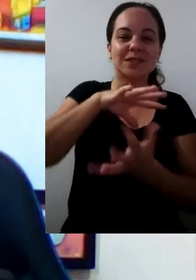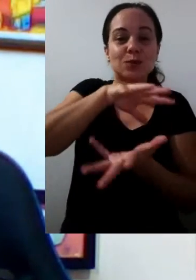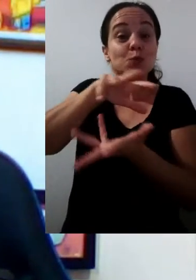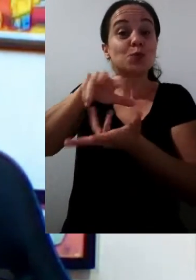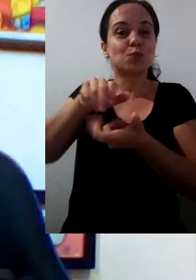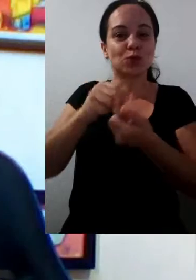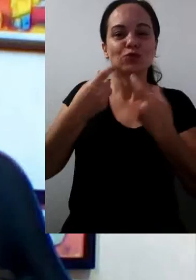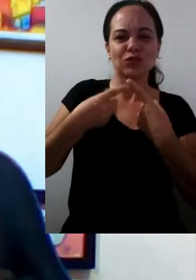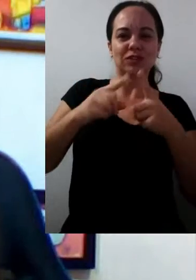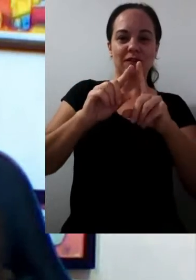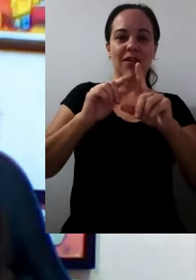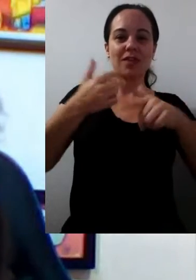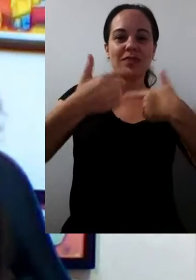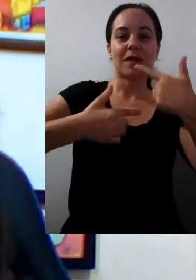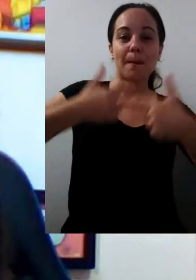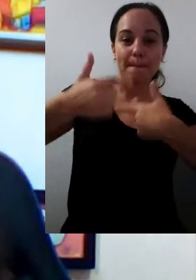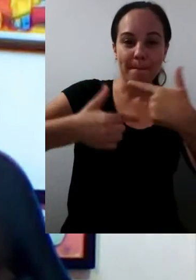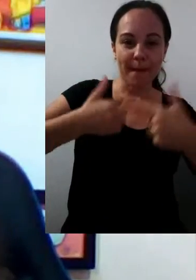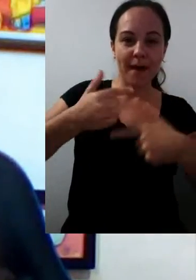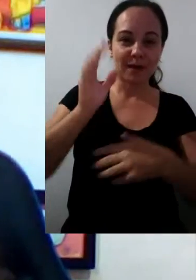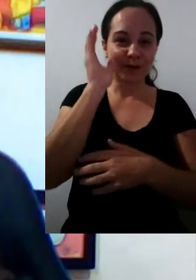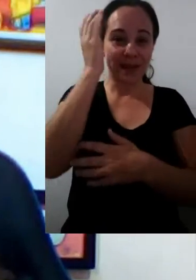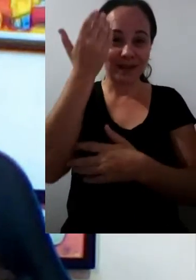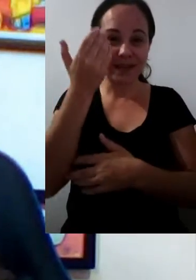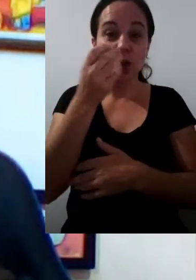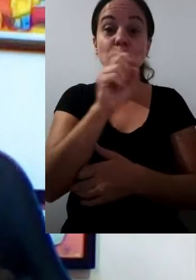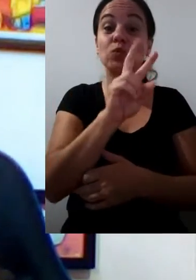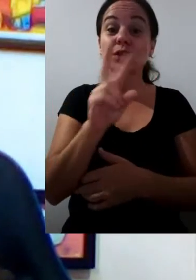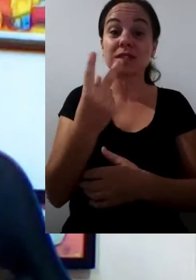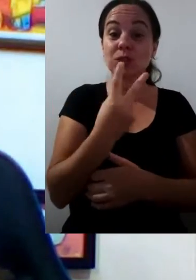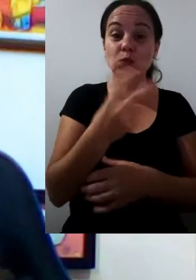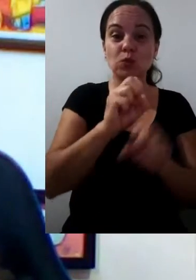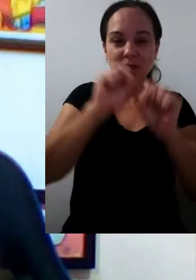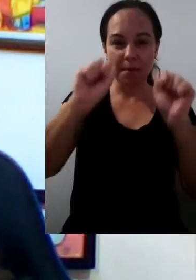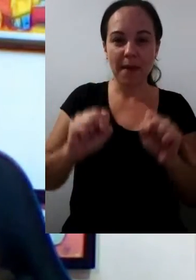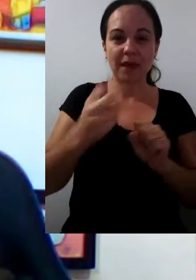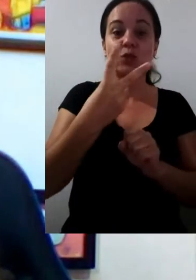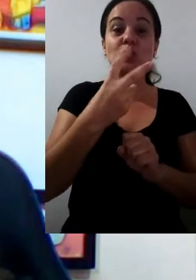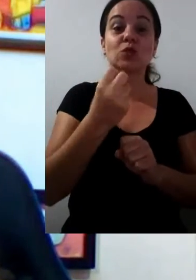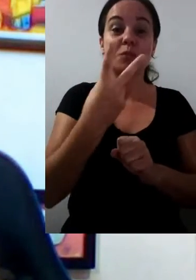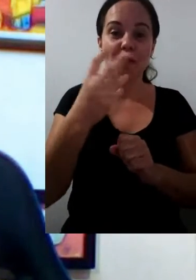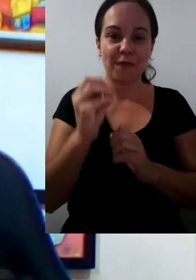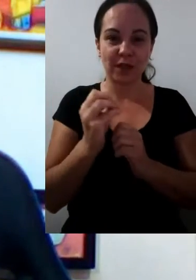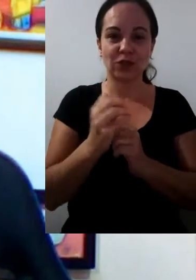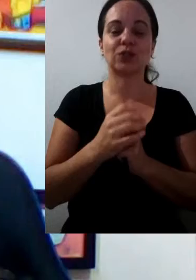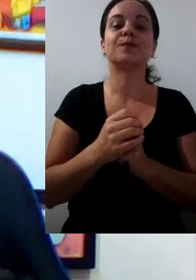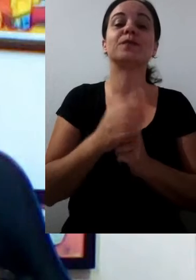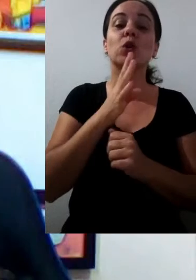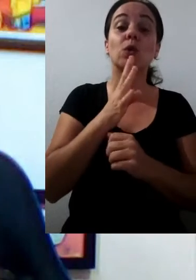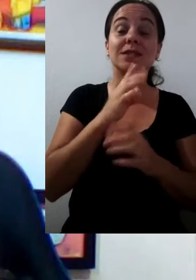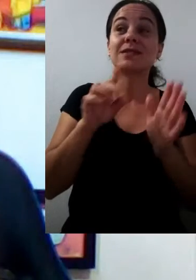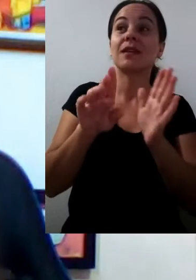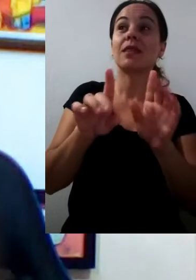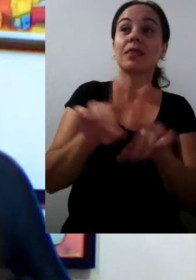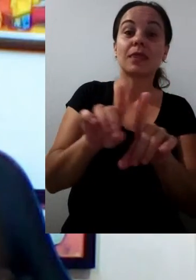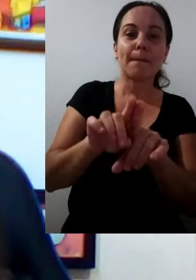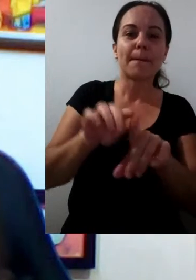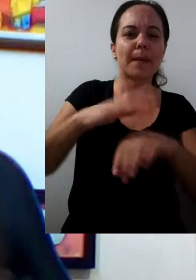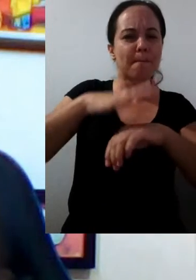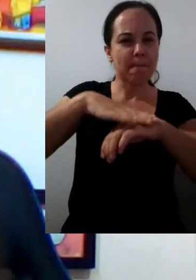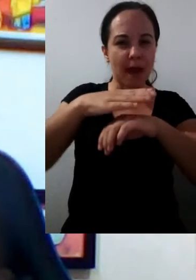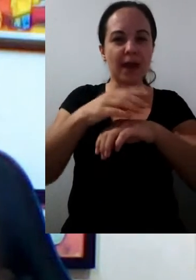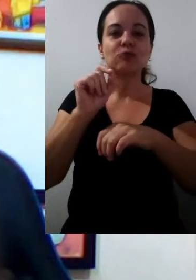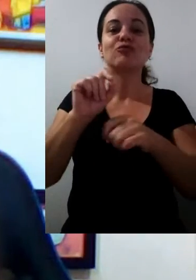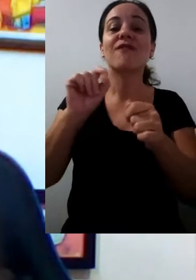desafiador trabalho que foi realizado durante todo o segundo semestre de 2020. E conhecer também um pouco mais do que desenvolvemos no curso de